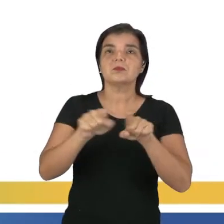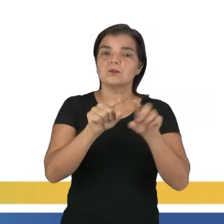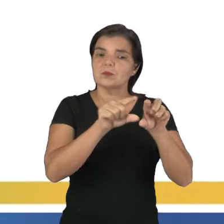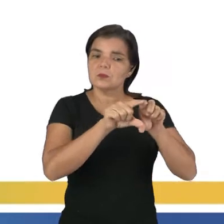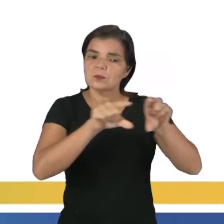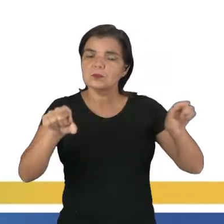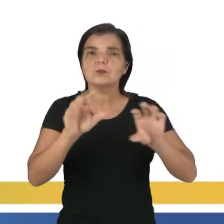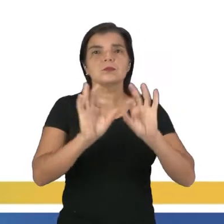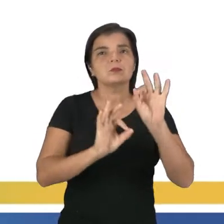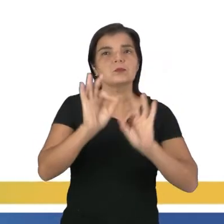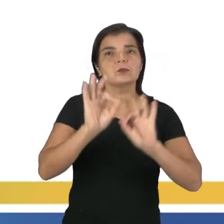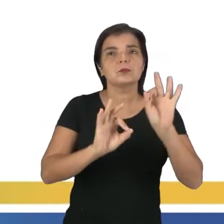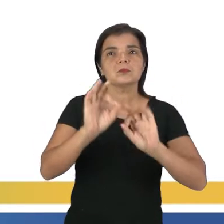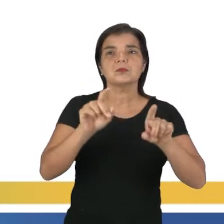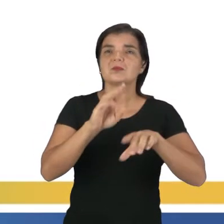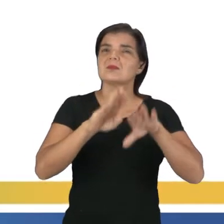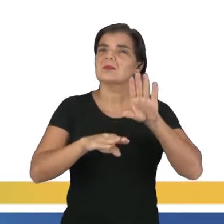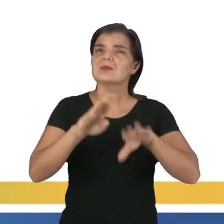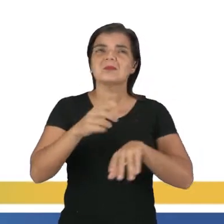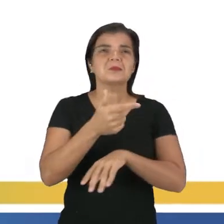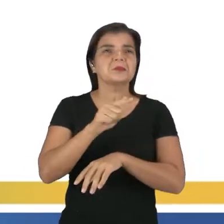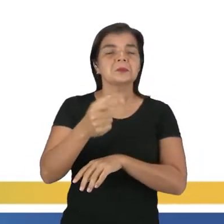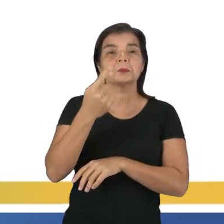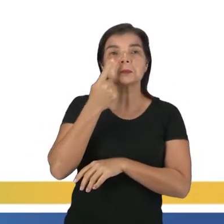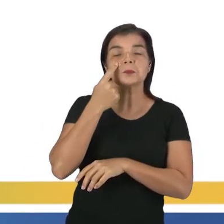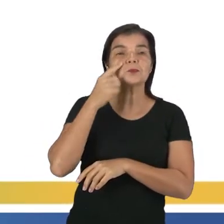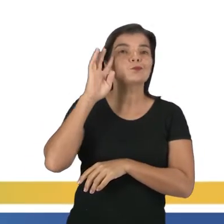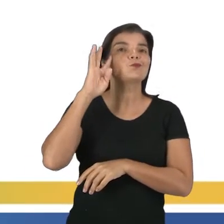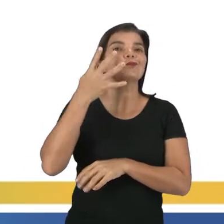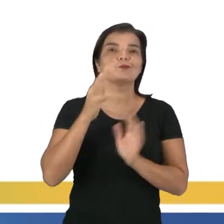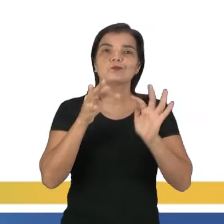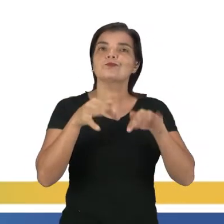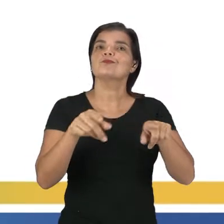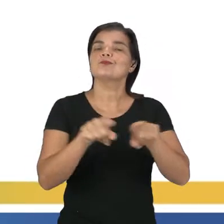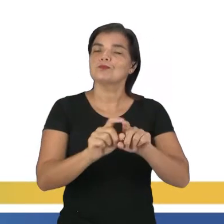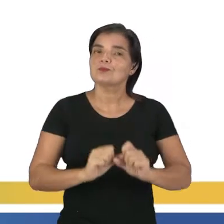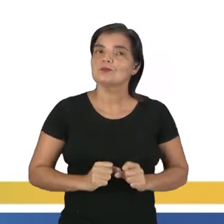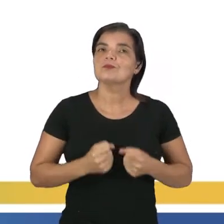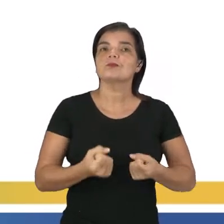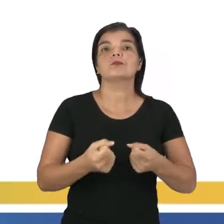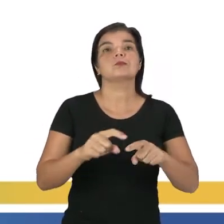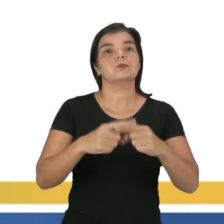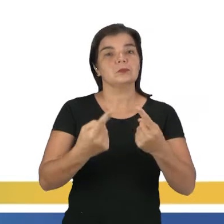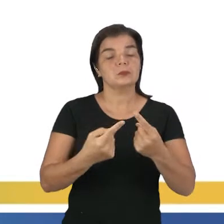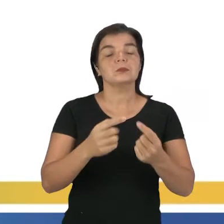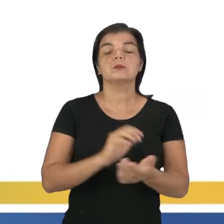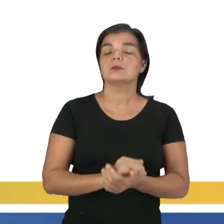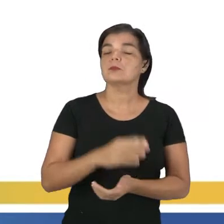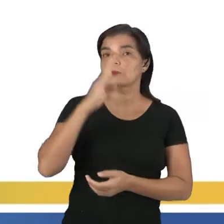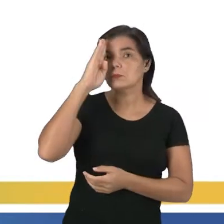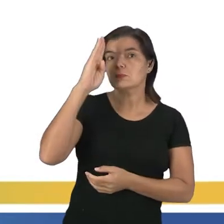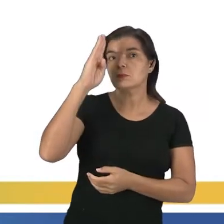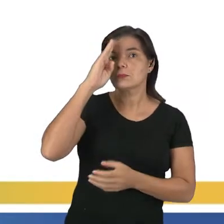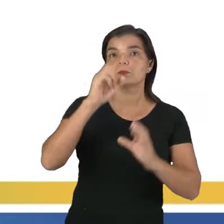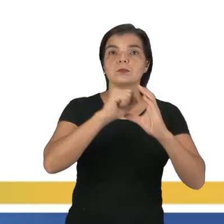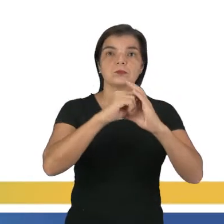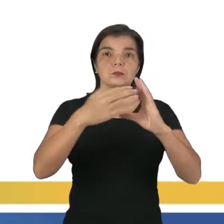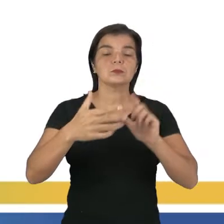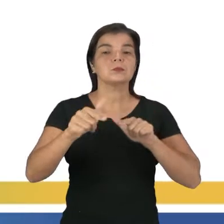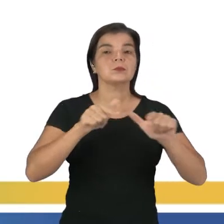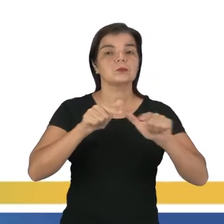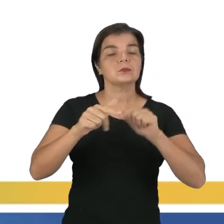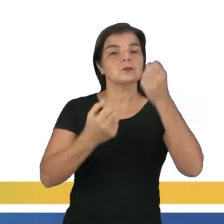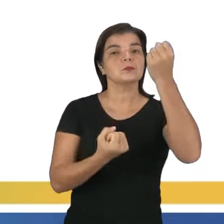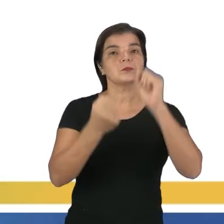linha de montagem, sem muitas vezes nem ver o resultado final de seu esforço, passou a ser a principal característica